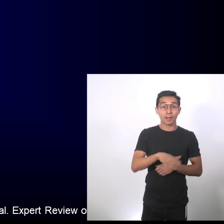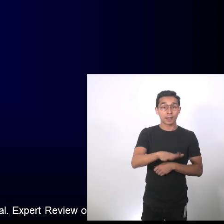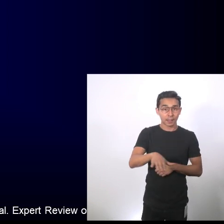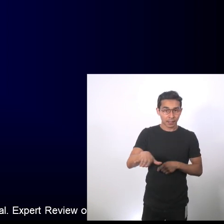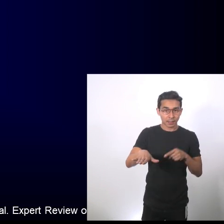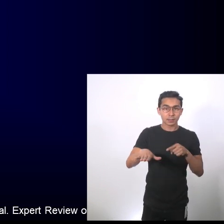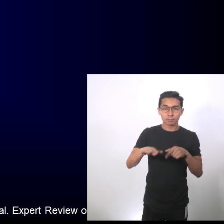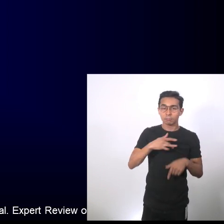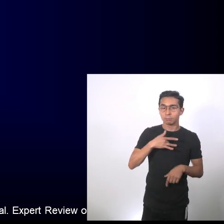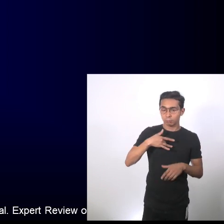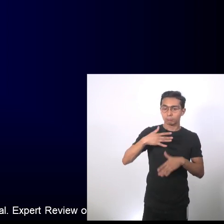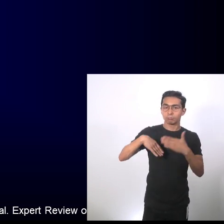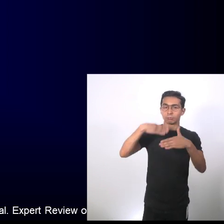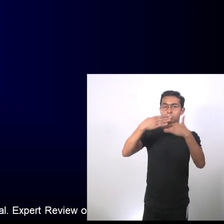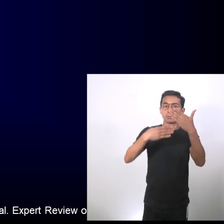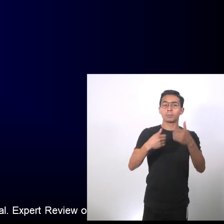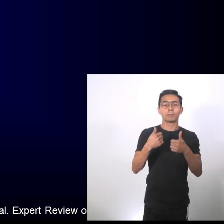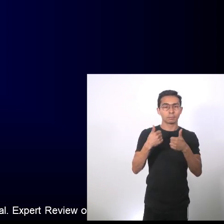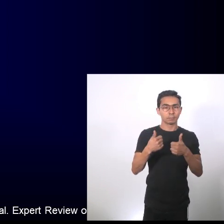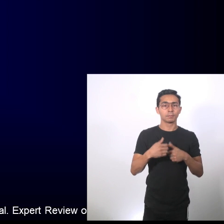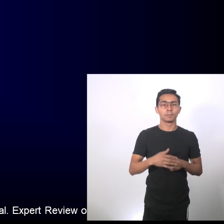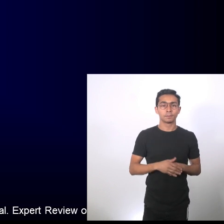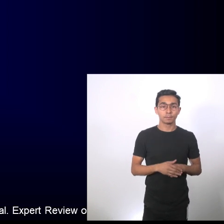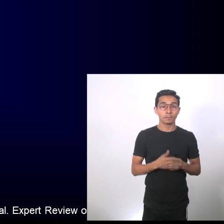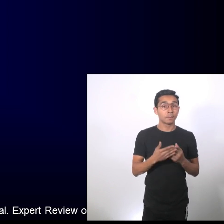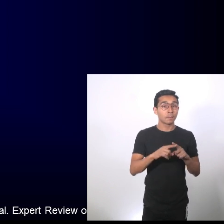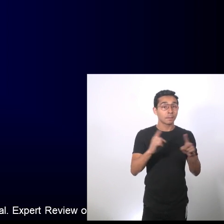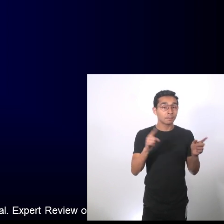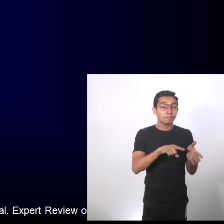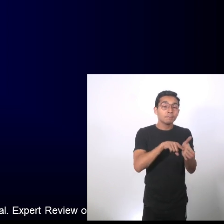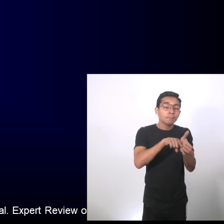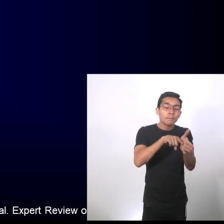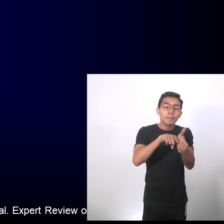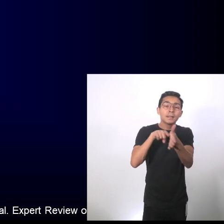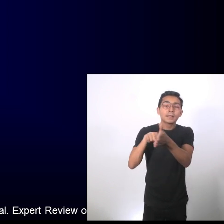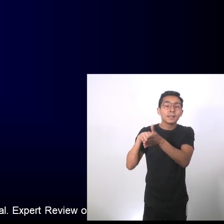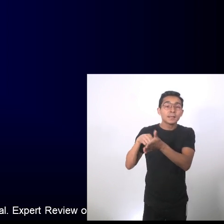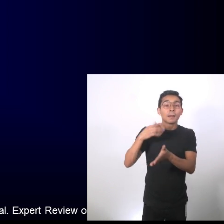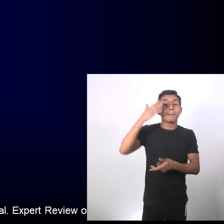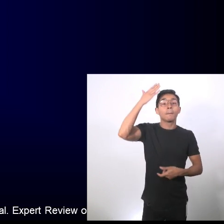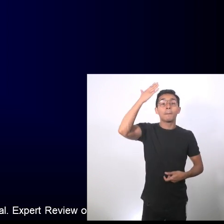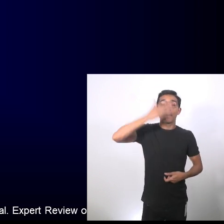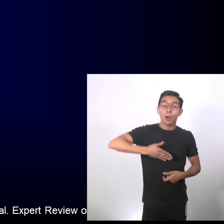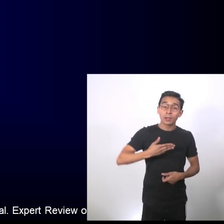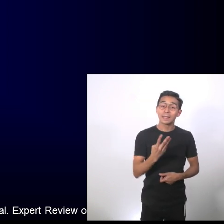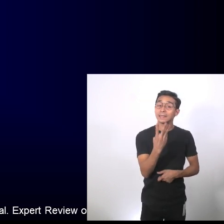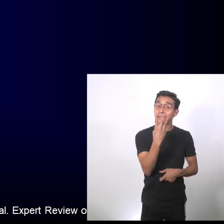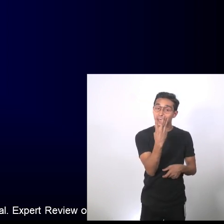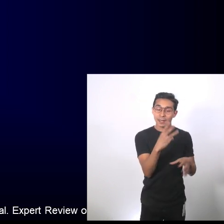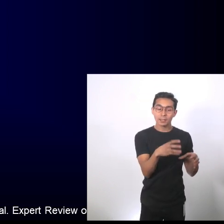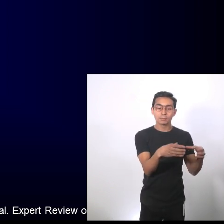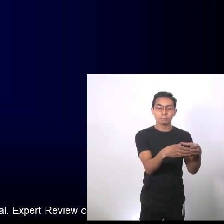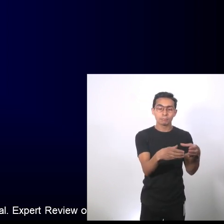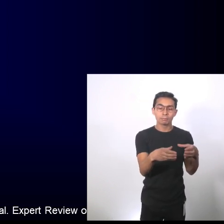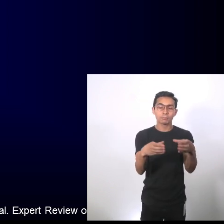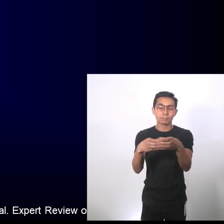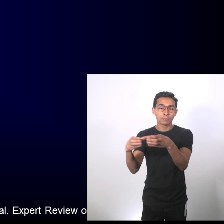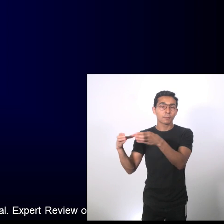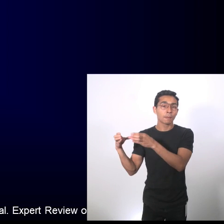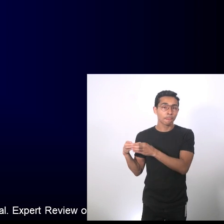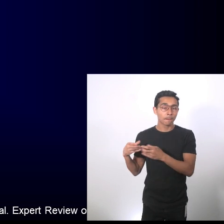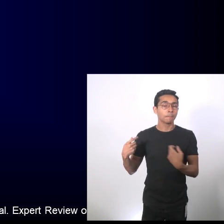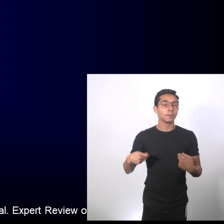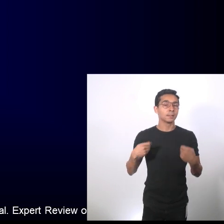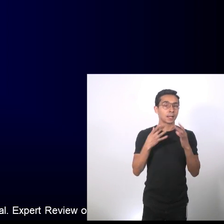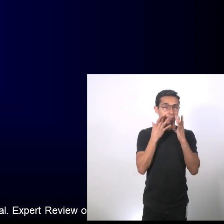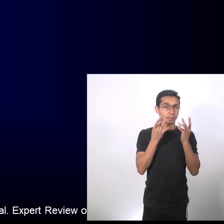o que a literatura nos mostra, e é por isso que eu trouxe aqui, são que 3 grupos devem merecer, vamos dizer, a nossa